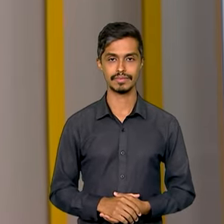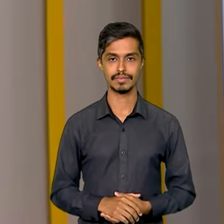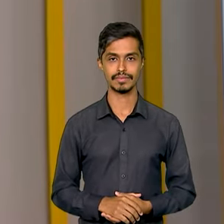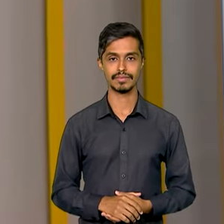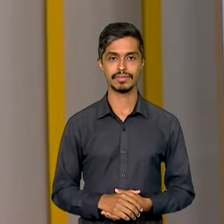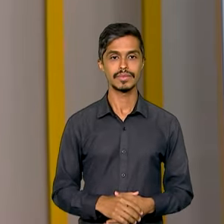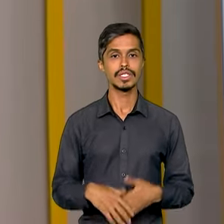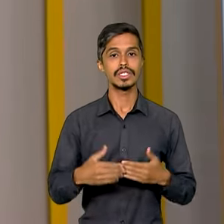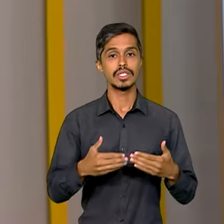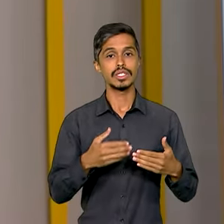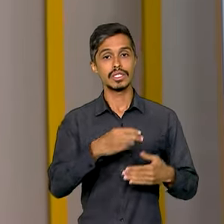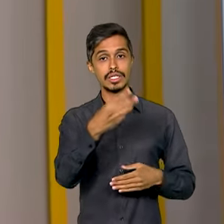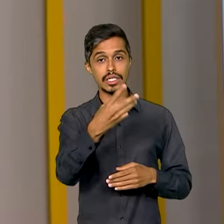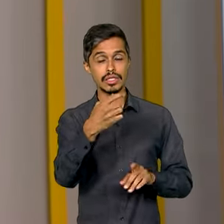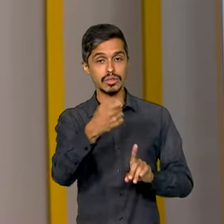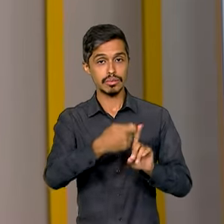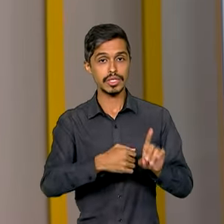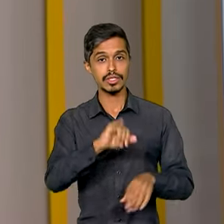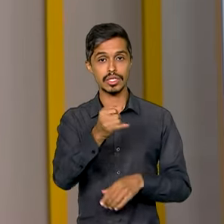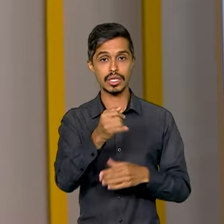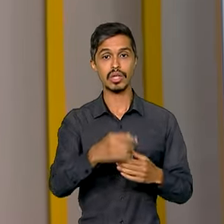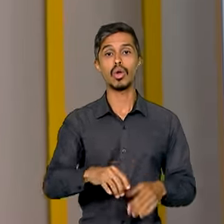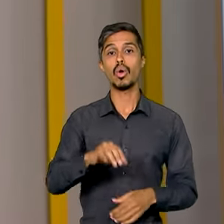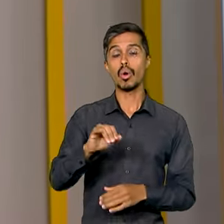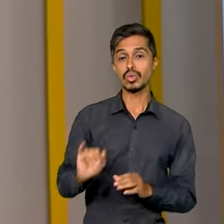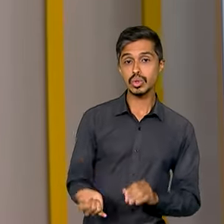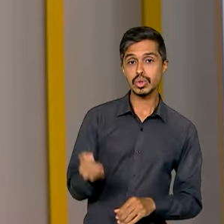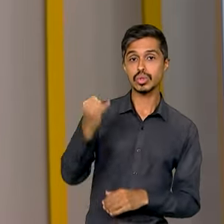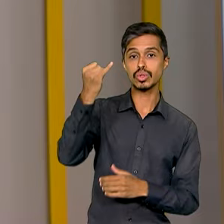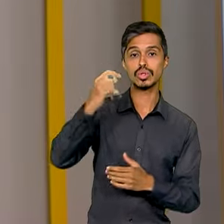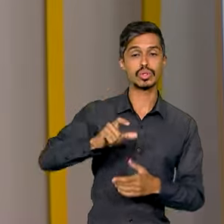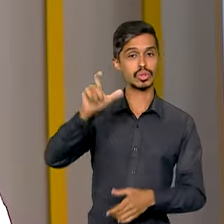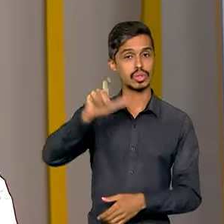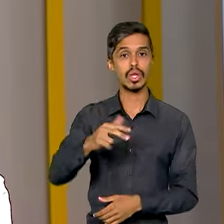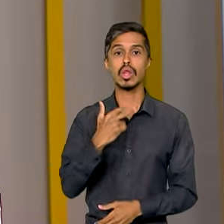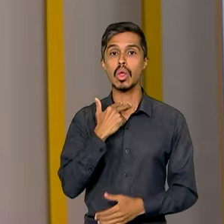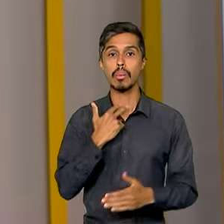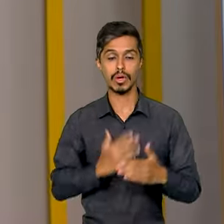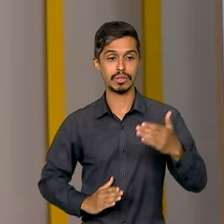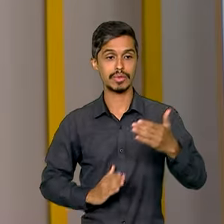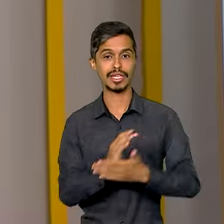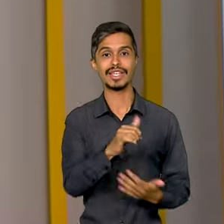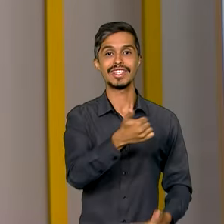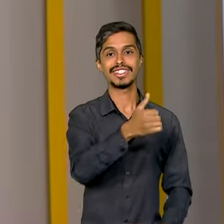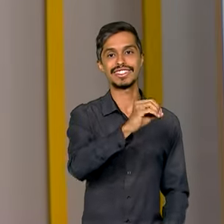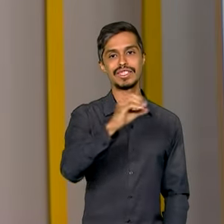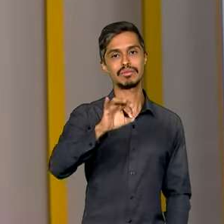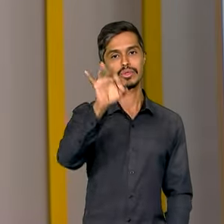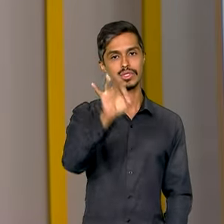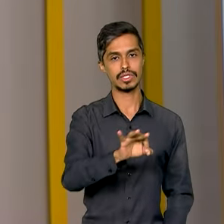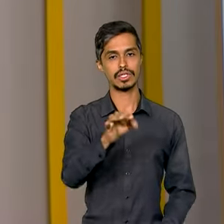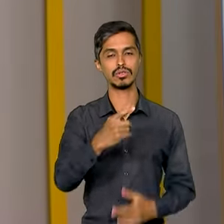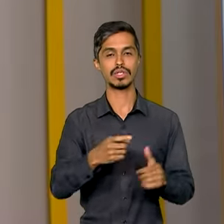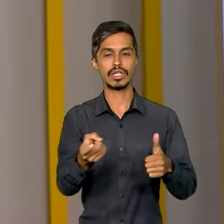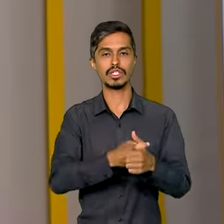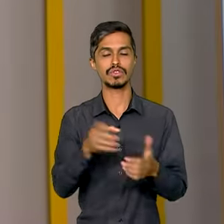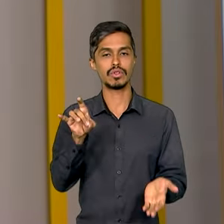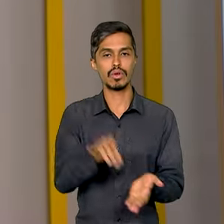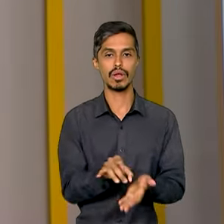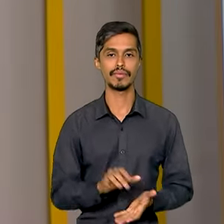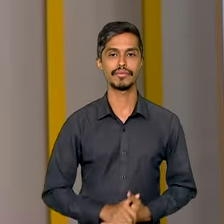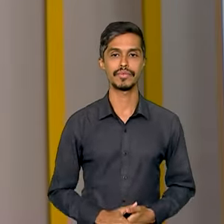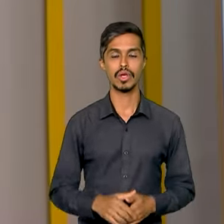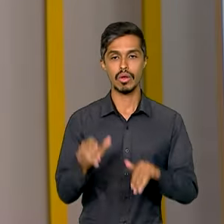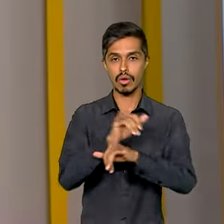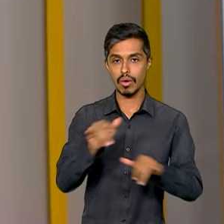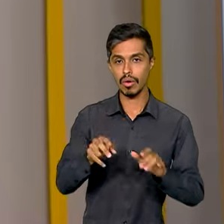partir de 3 de janeiro, os juros do cartão de crédito não vão poder exceder 100% do valor da dívida. O anúncio